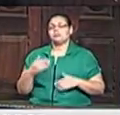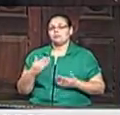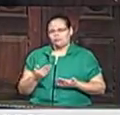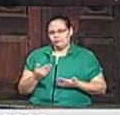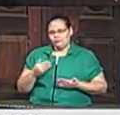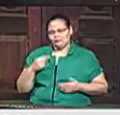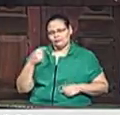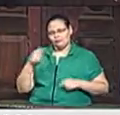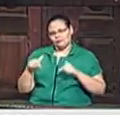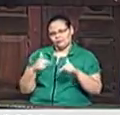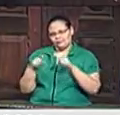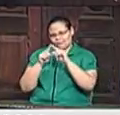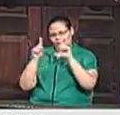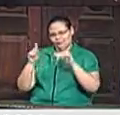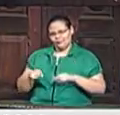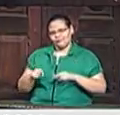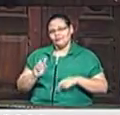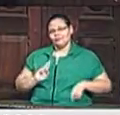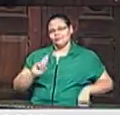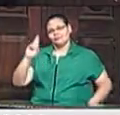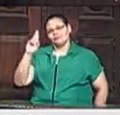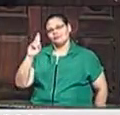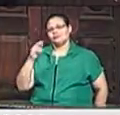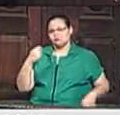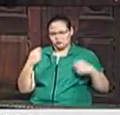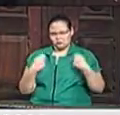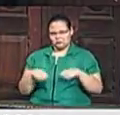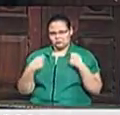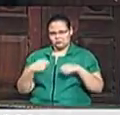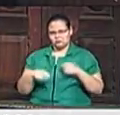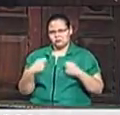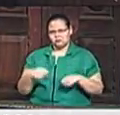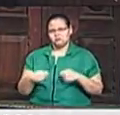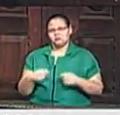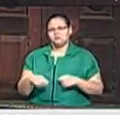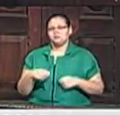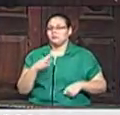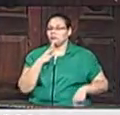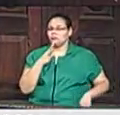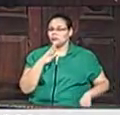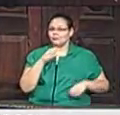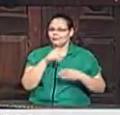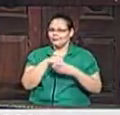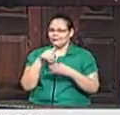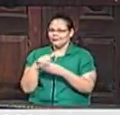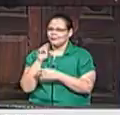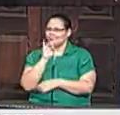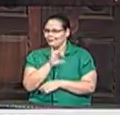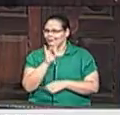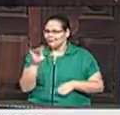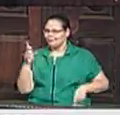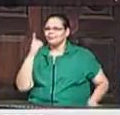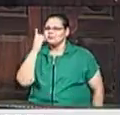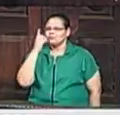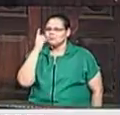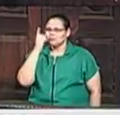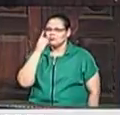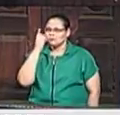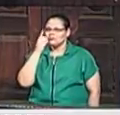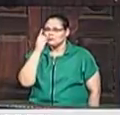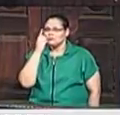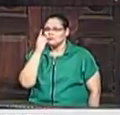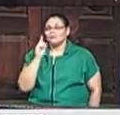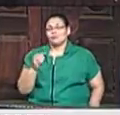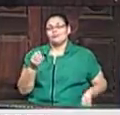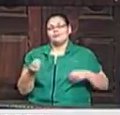suas representações, tem o dever de conhecer o voto de cada um. E como o voto primeiro